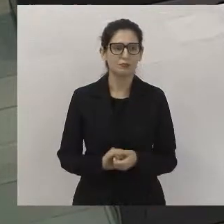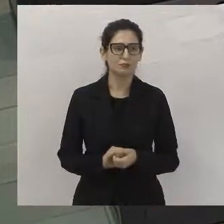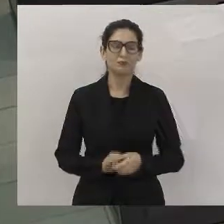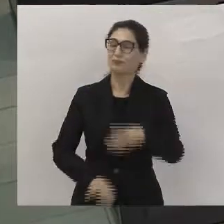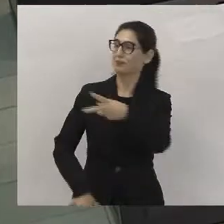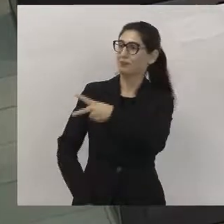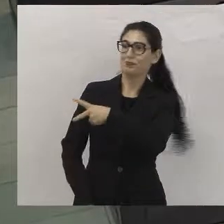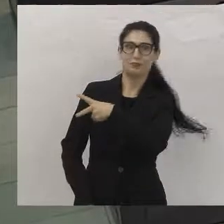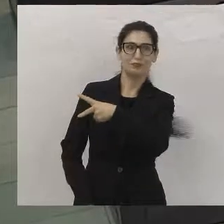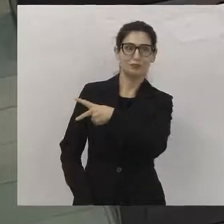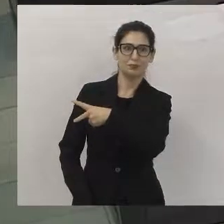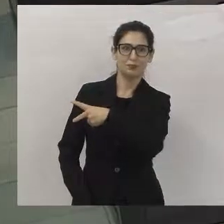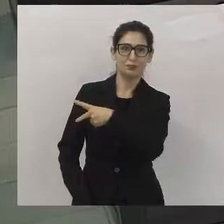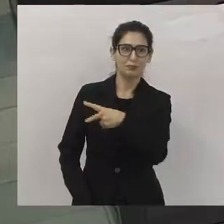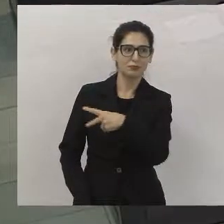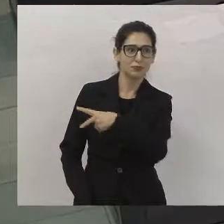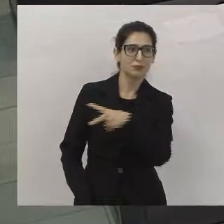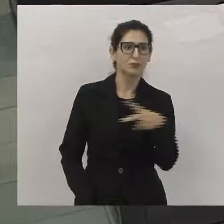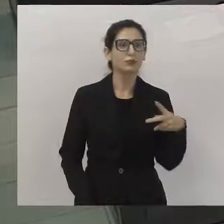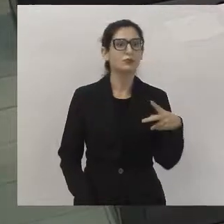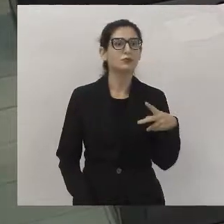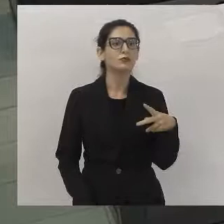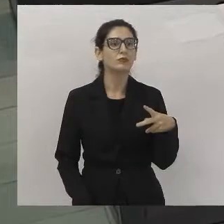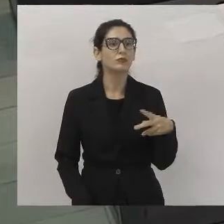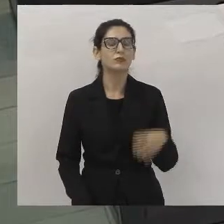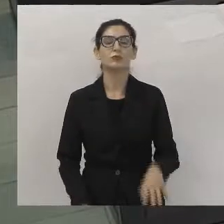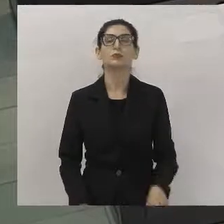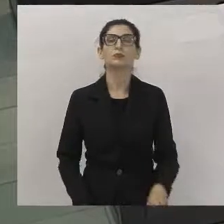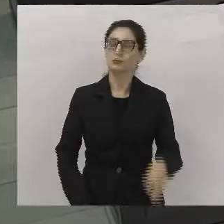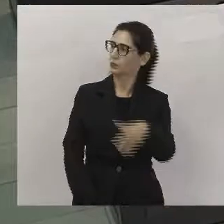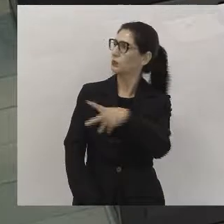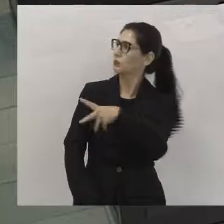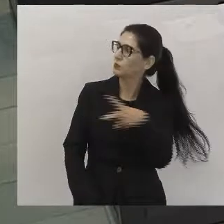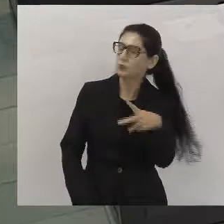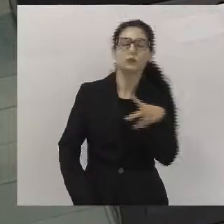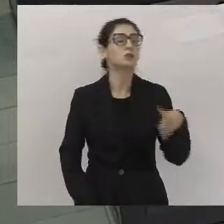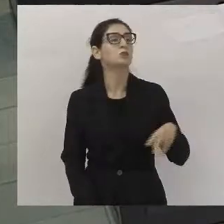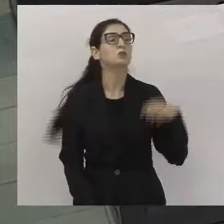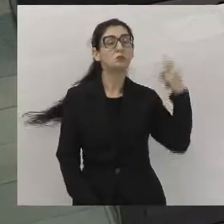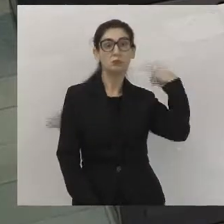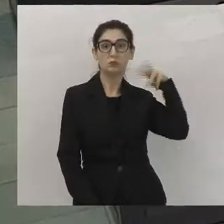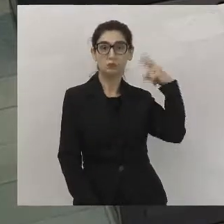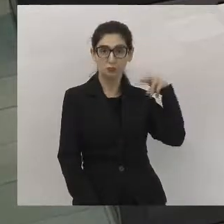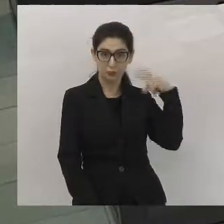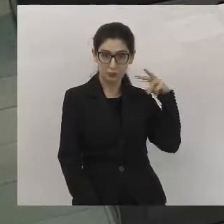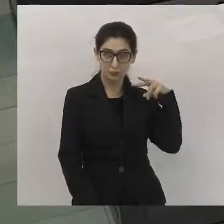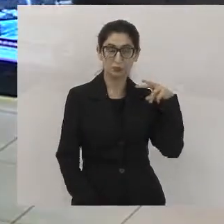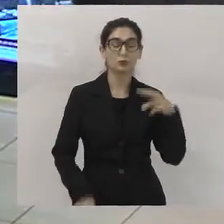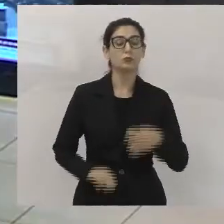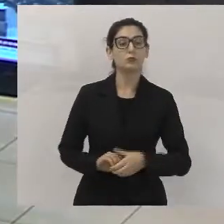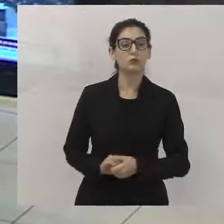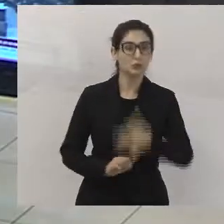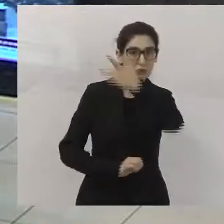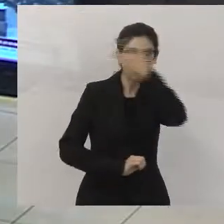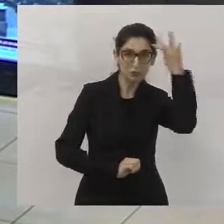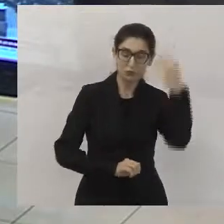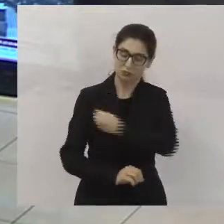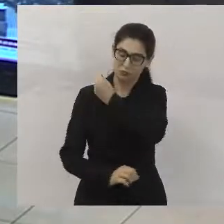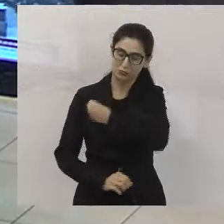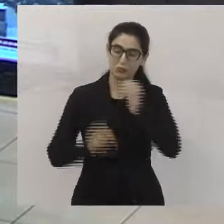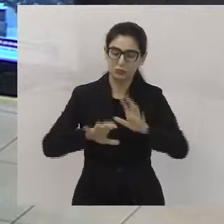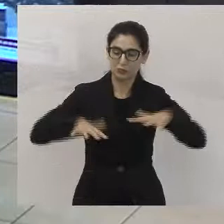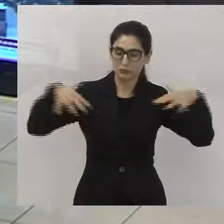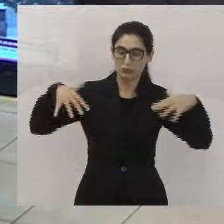desde que apresente novos vereadores o público presente aqui na